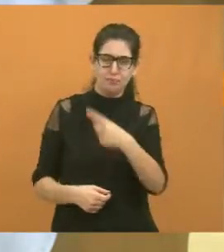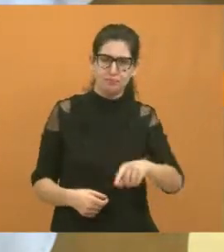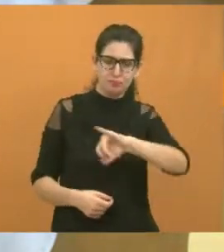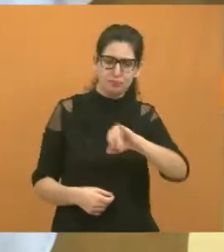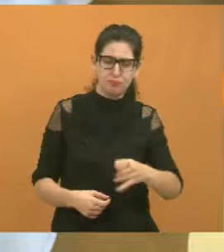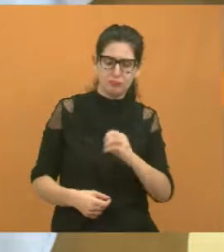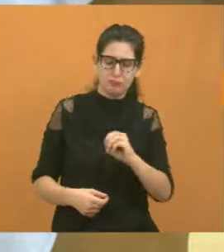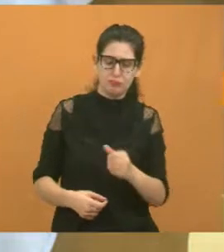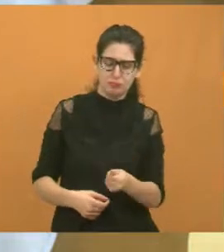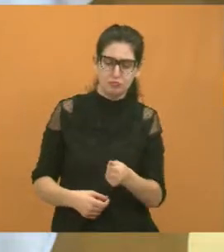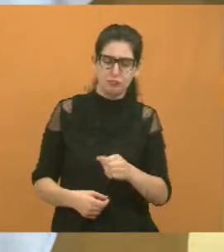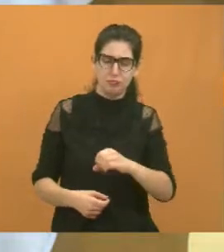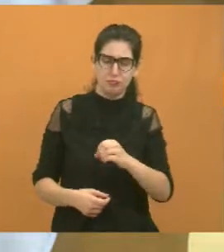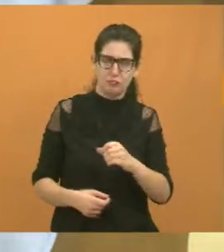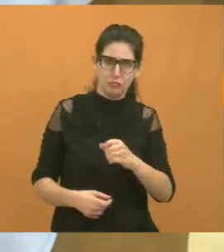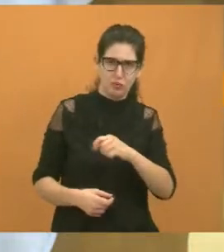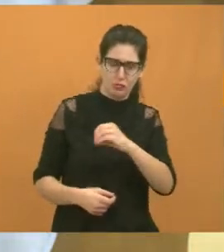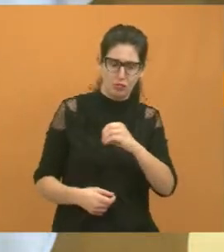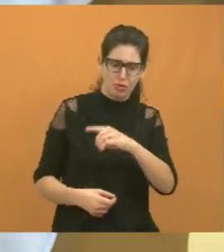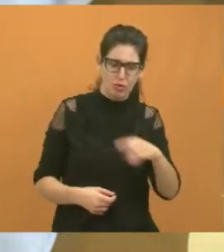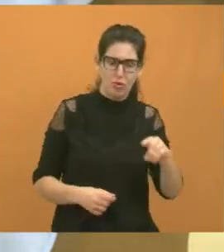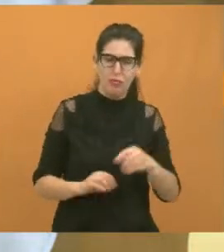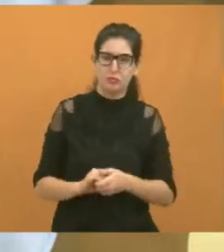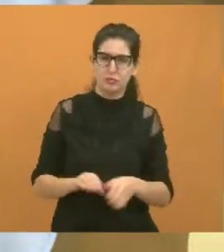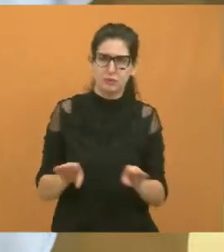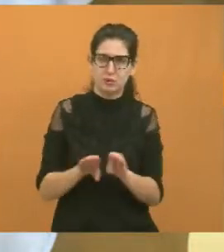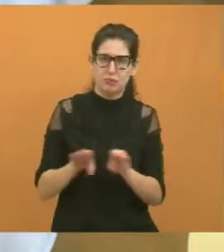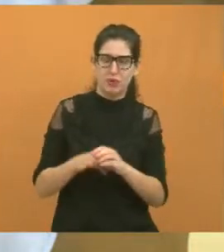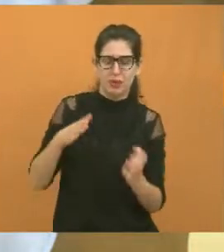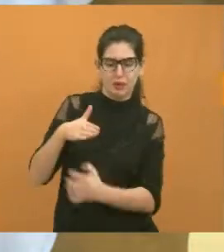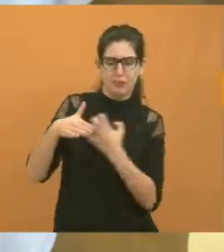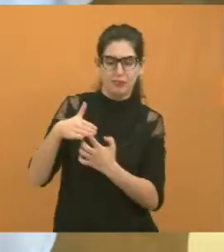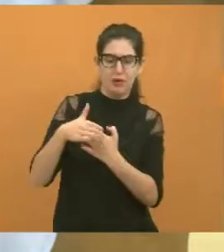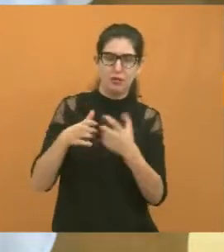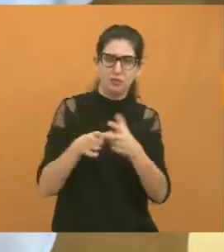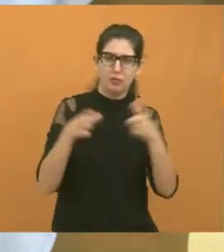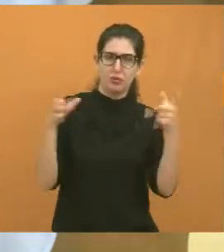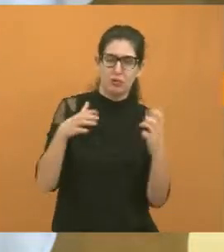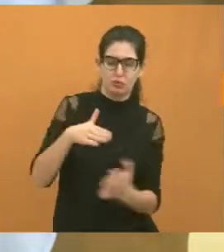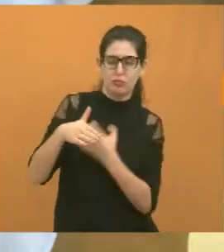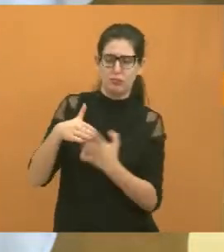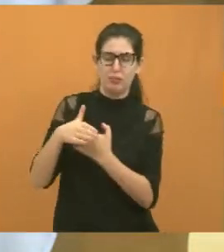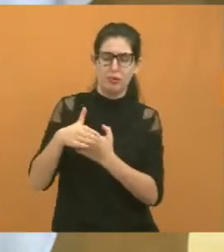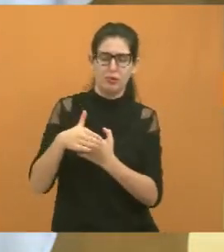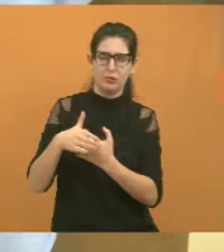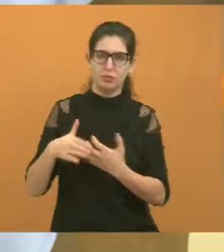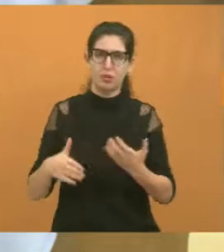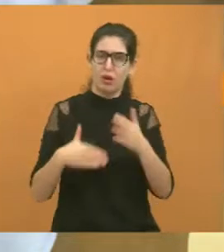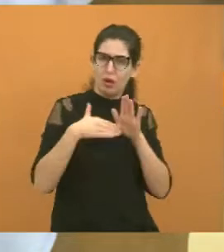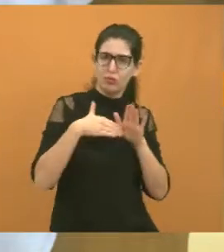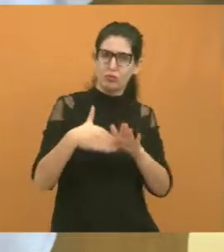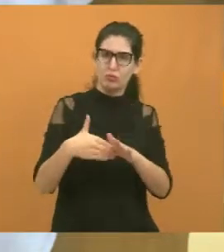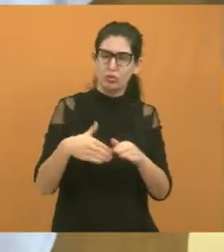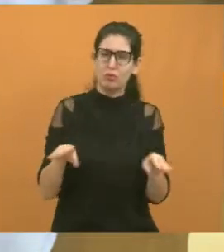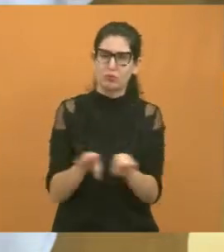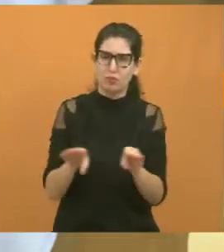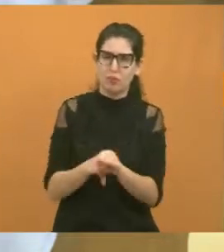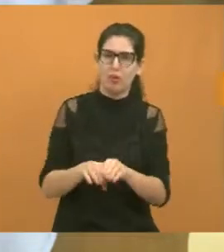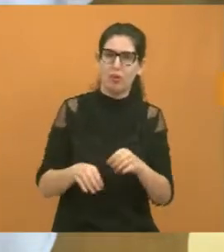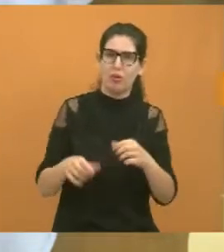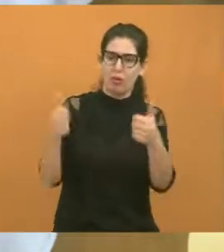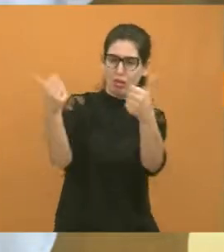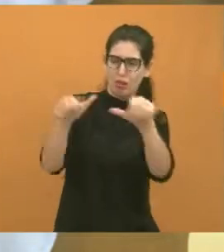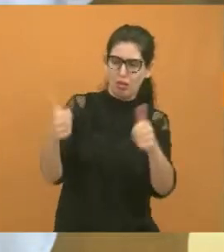boa parte da população e empresas da época, né? Grandes empresas que contribuíram muito para que